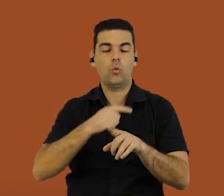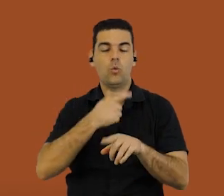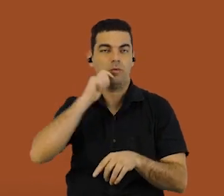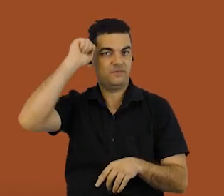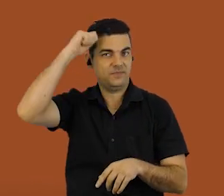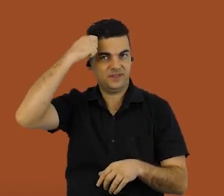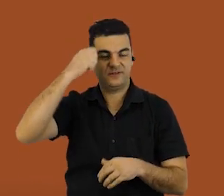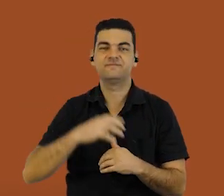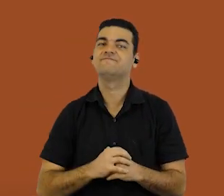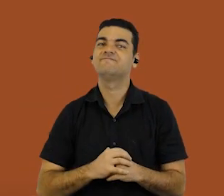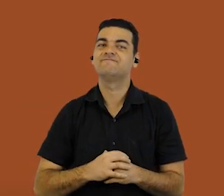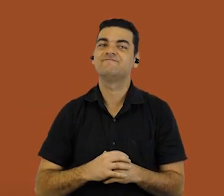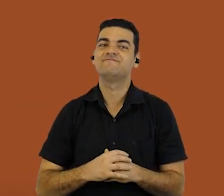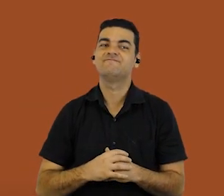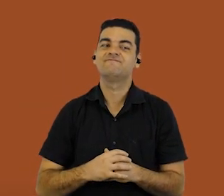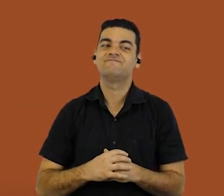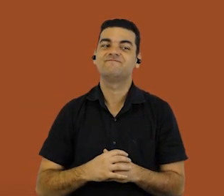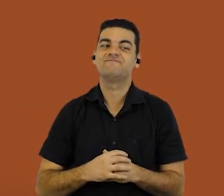negro,